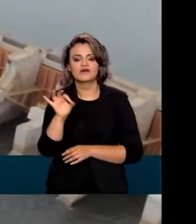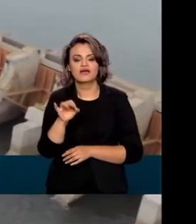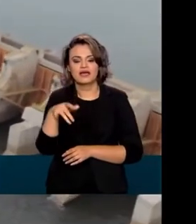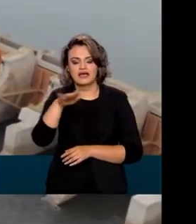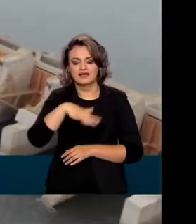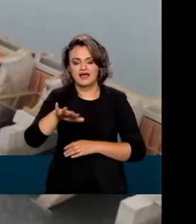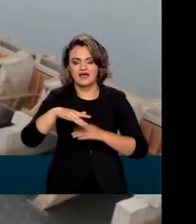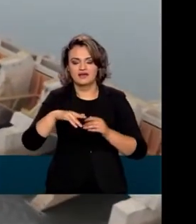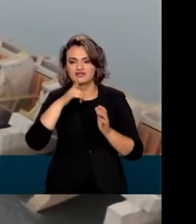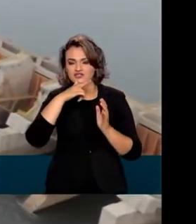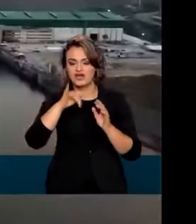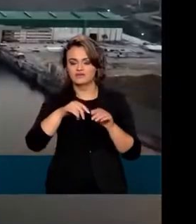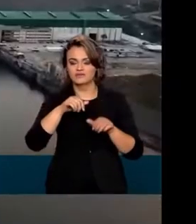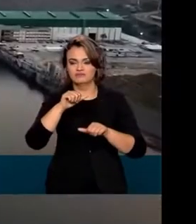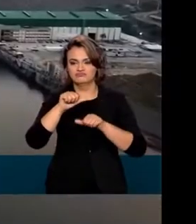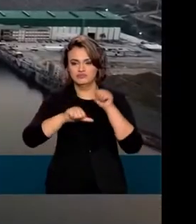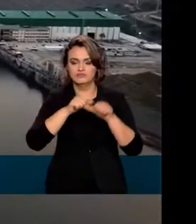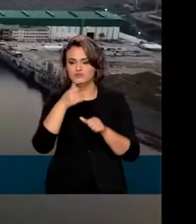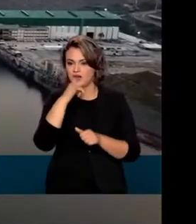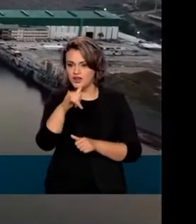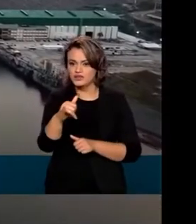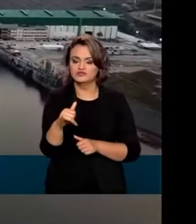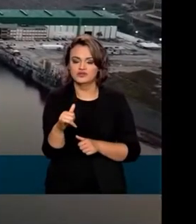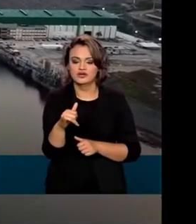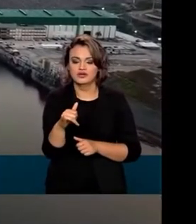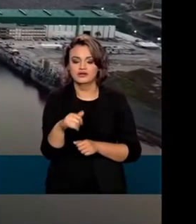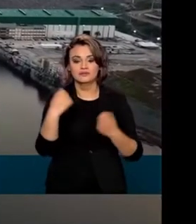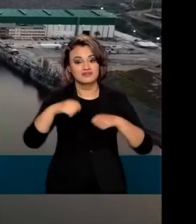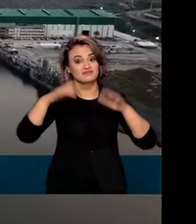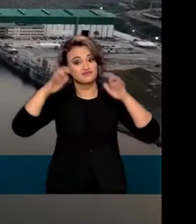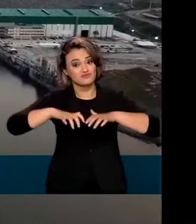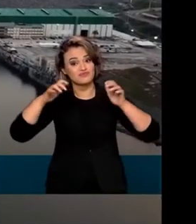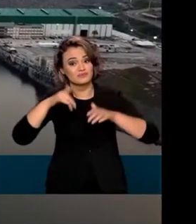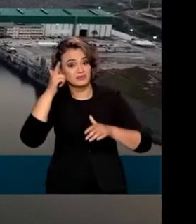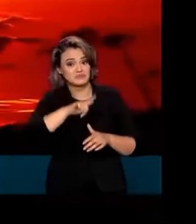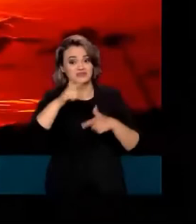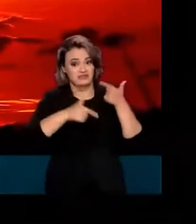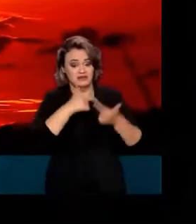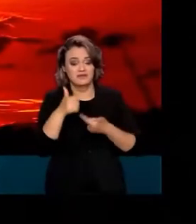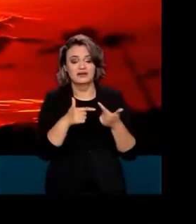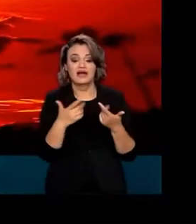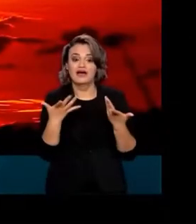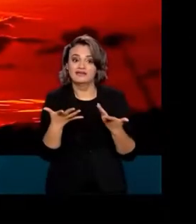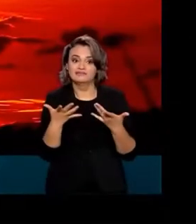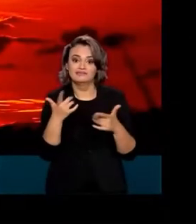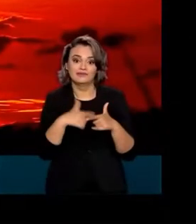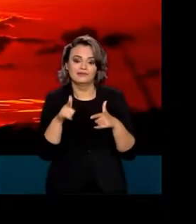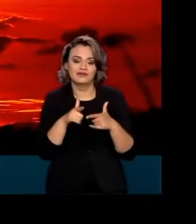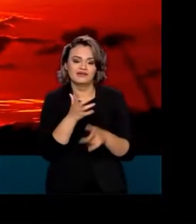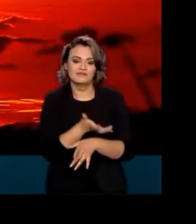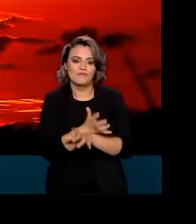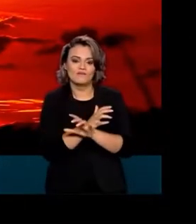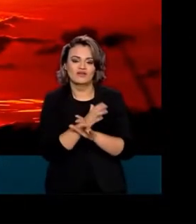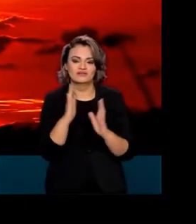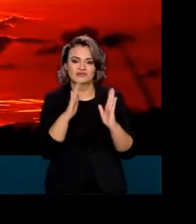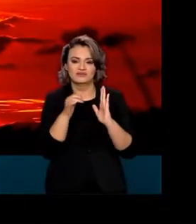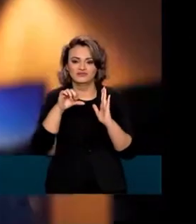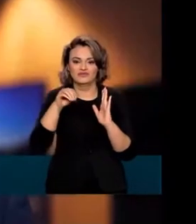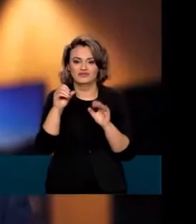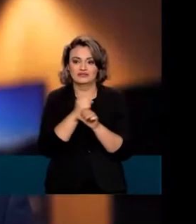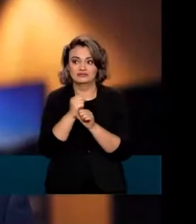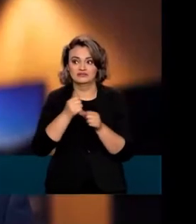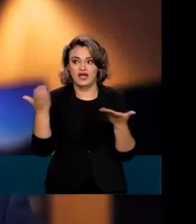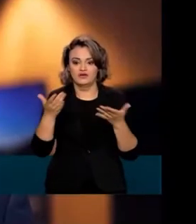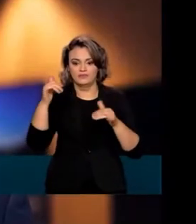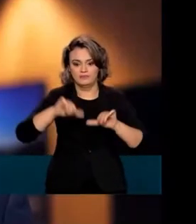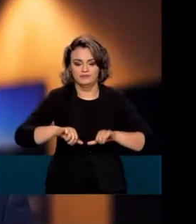nas hidrelétricas, que dependem das chuvas. Daí, a preocupação em enfrentar a pior seca dos últimos 90 anos.